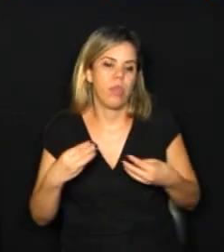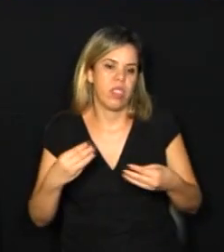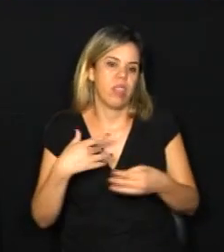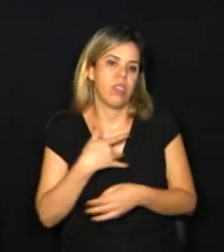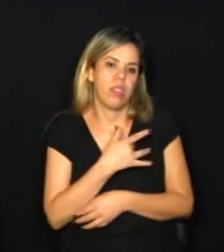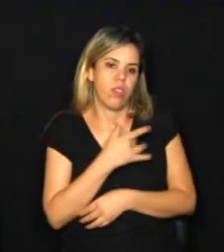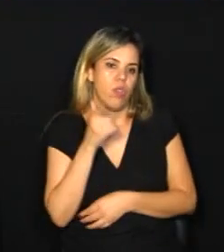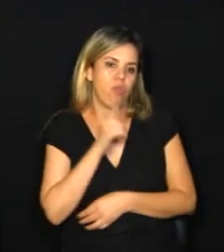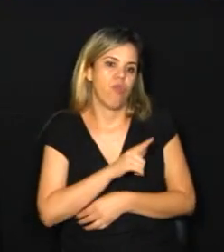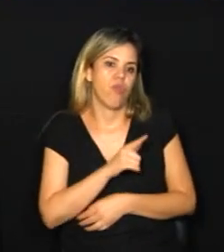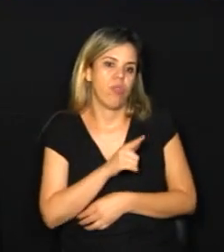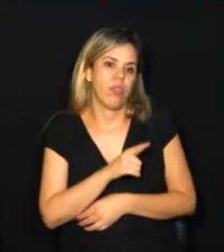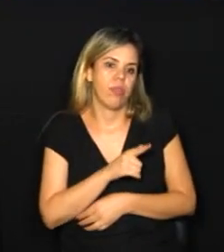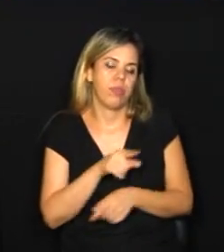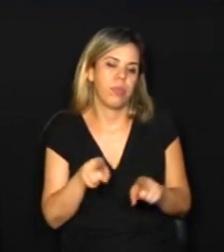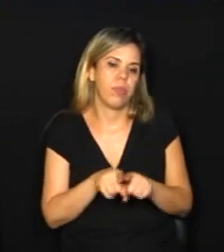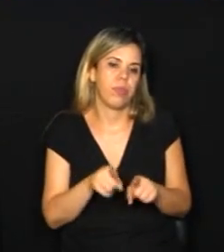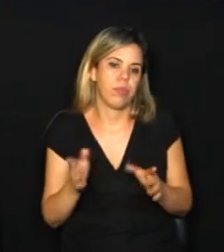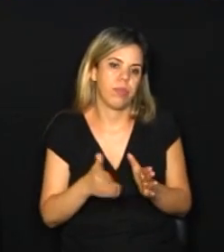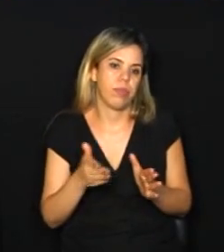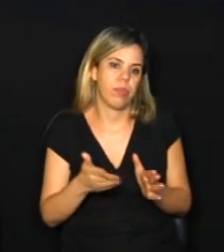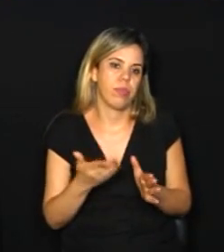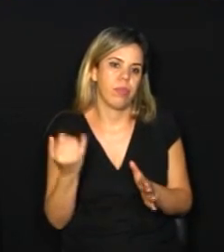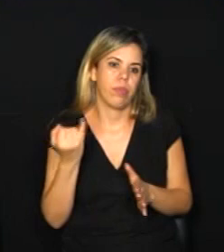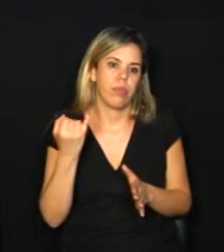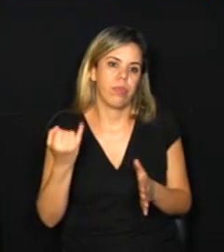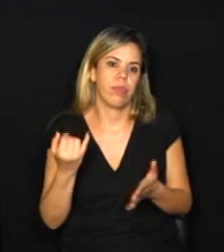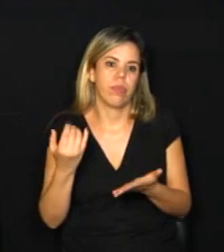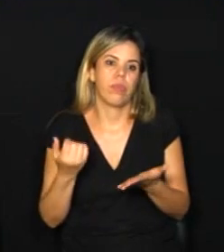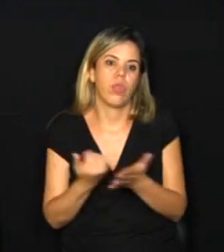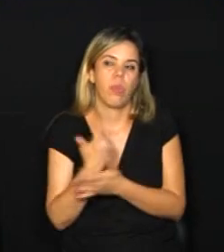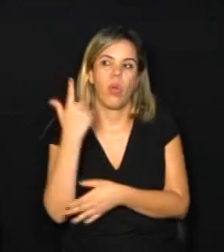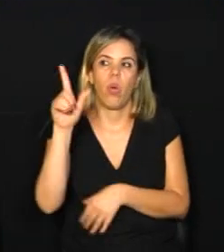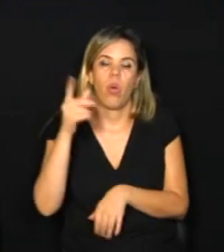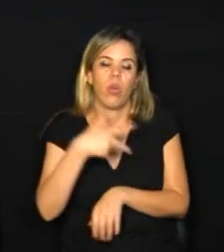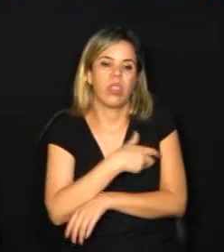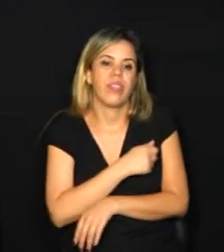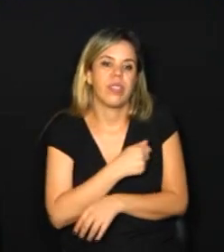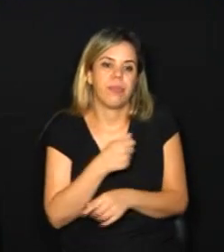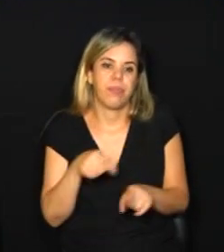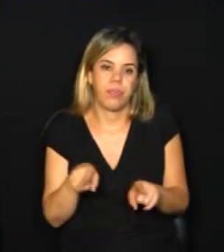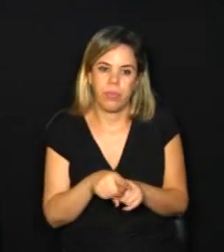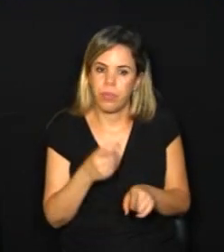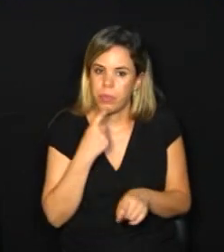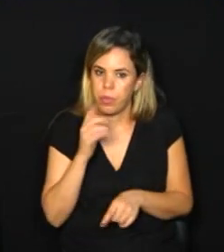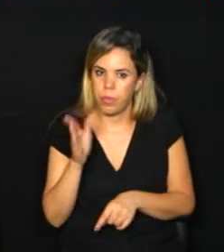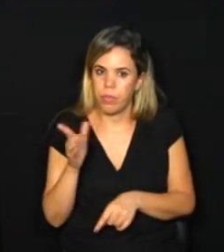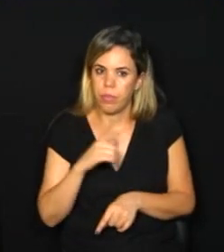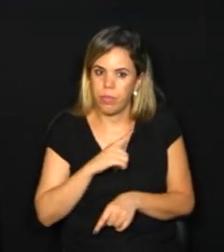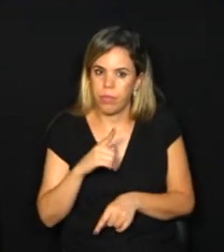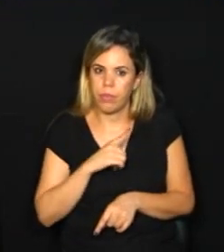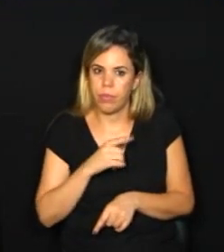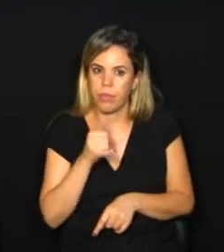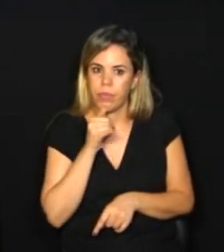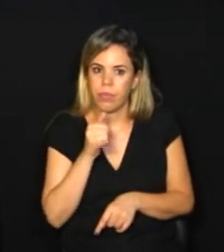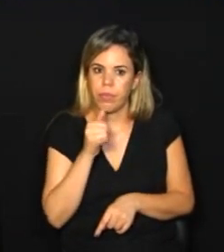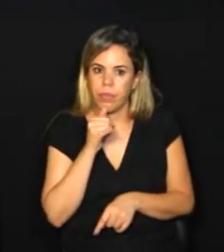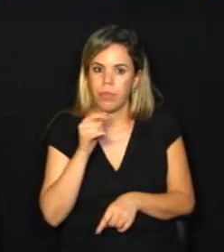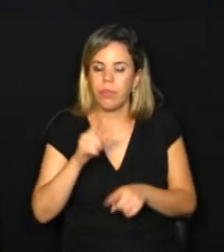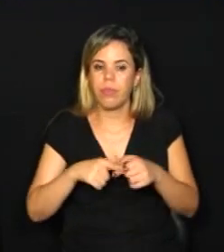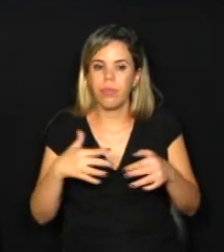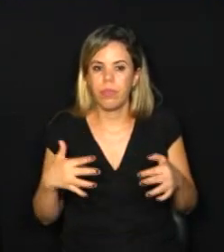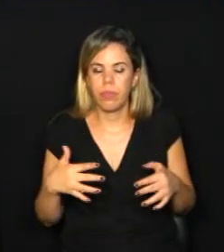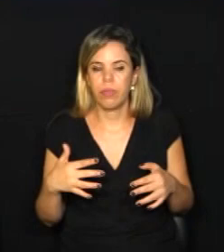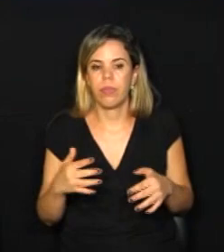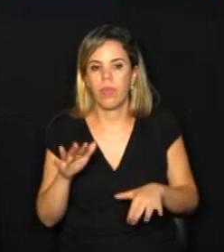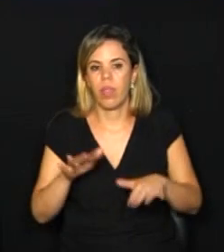Saúde conseguirá também produzir ou importar até uma outra vacina, mas Campinas já tem, por exemplo, os insumos, coisas